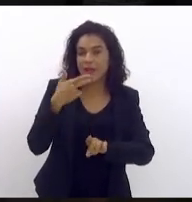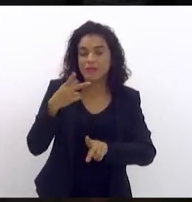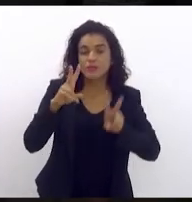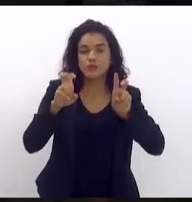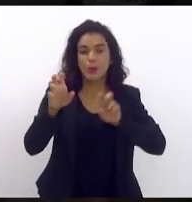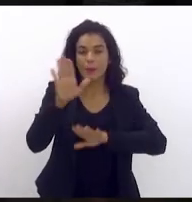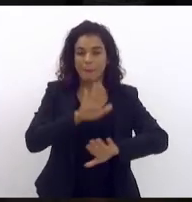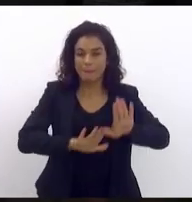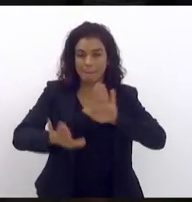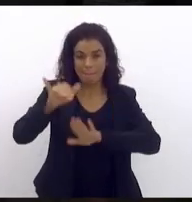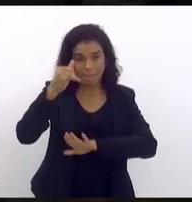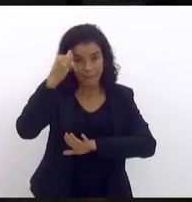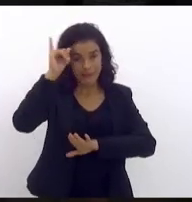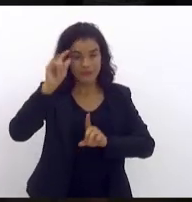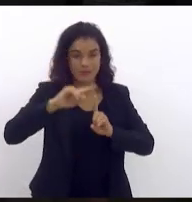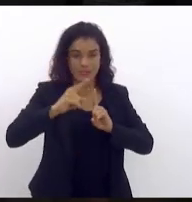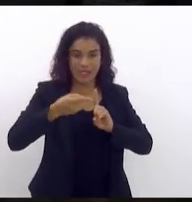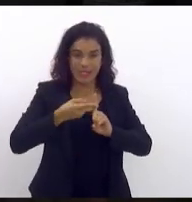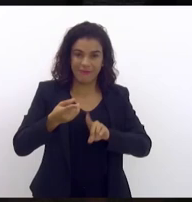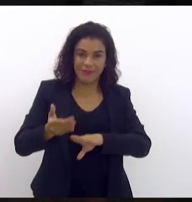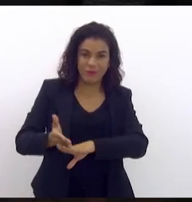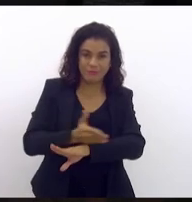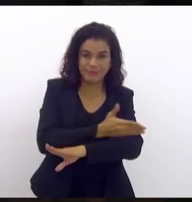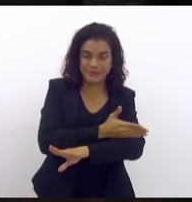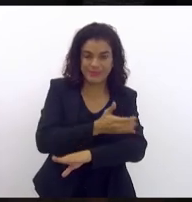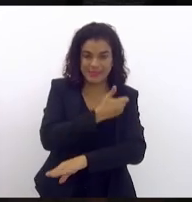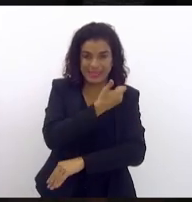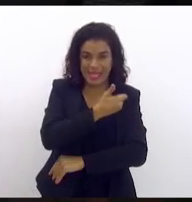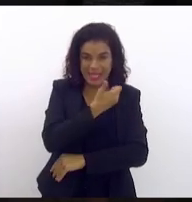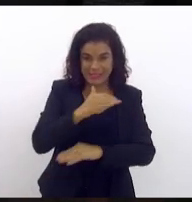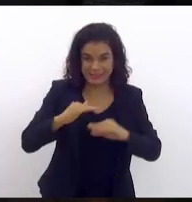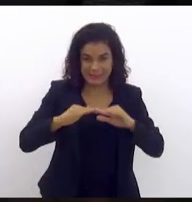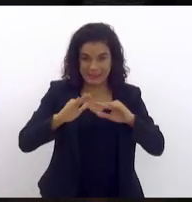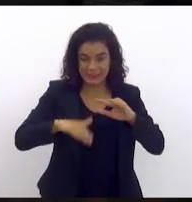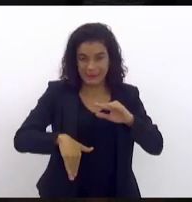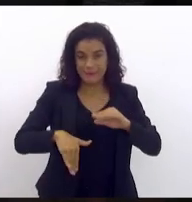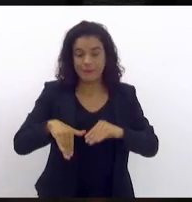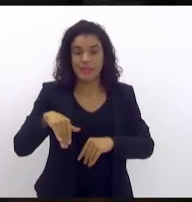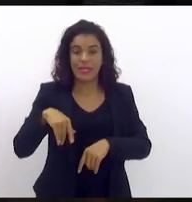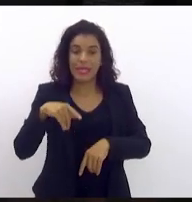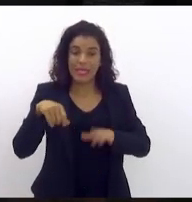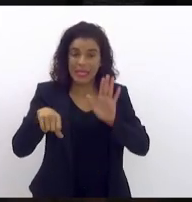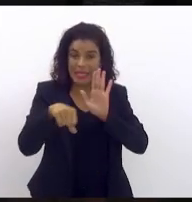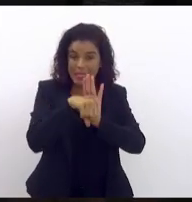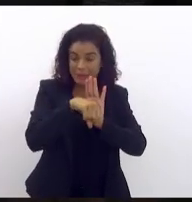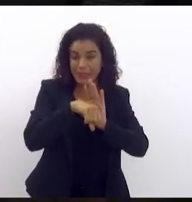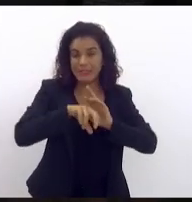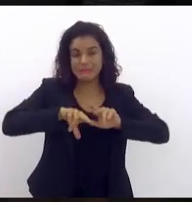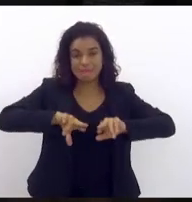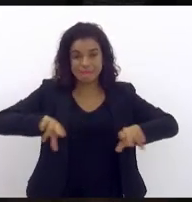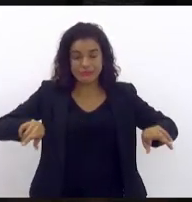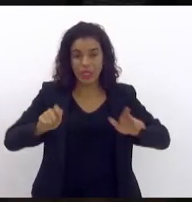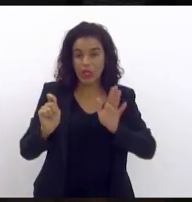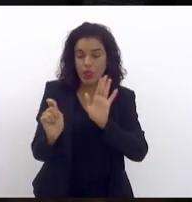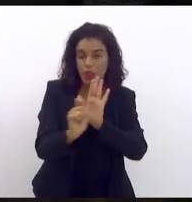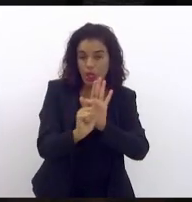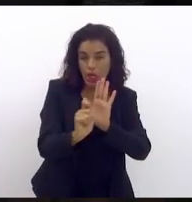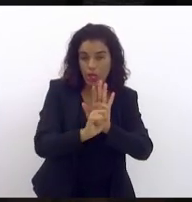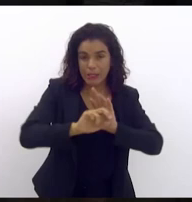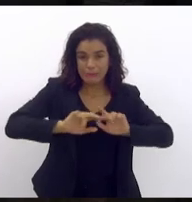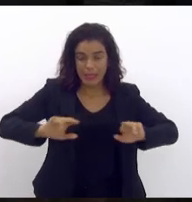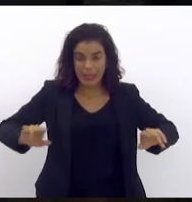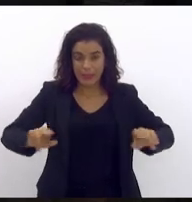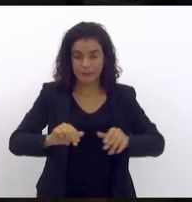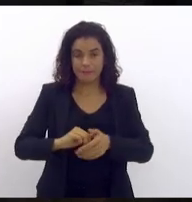gravidez precoce e a exposição a drogas criminalidade e violência mas também há que se priorizar